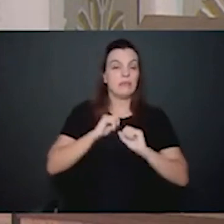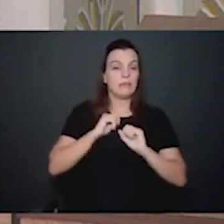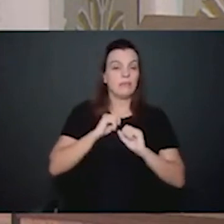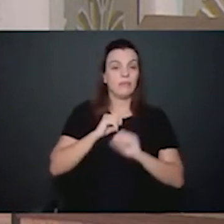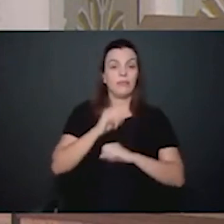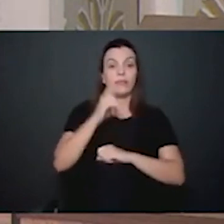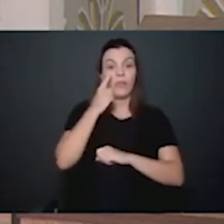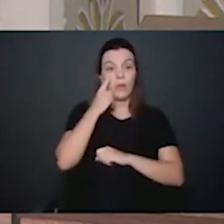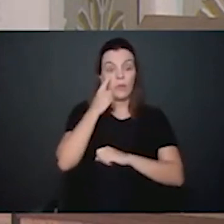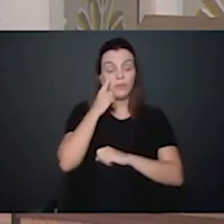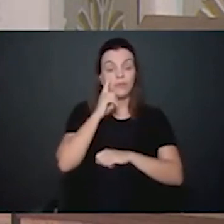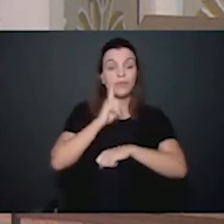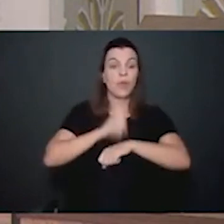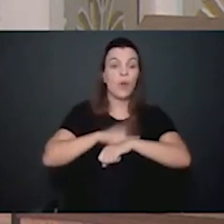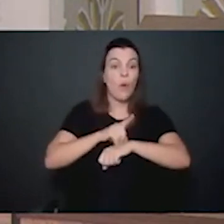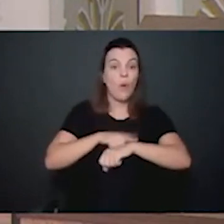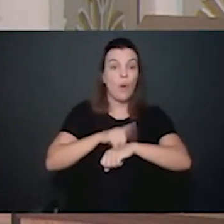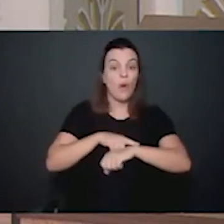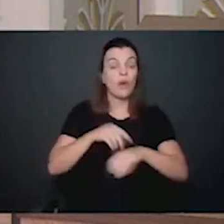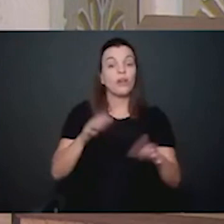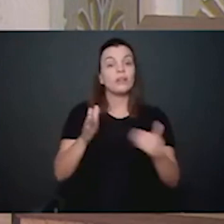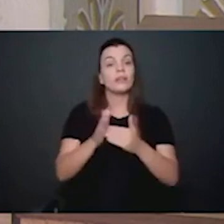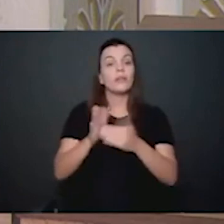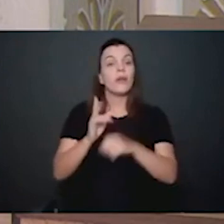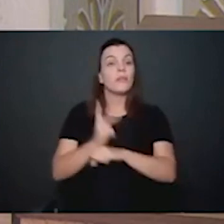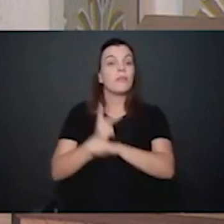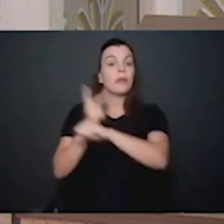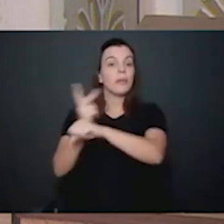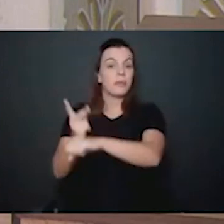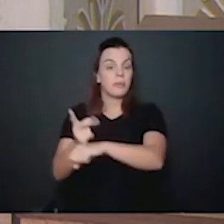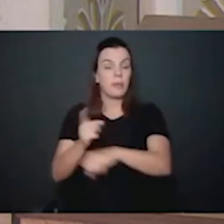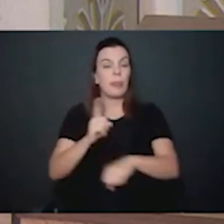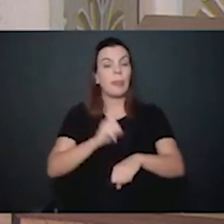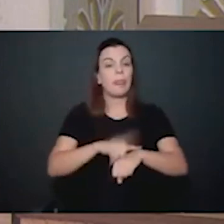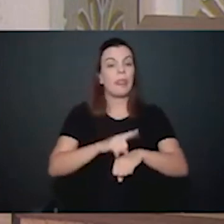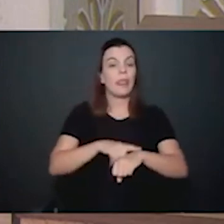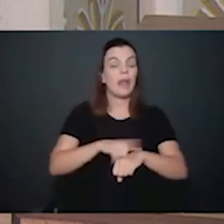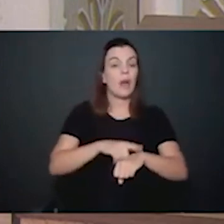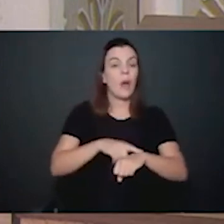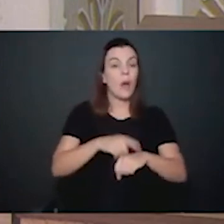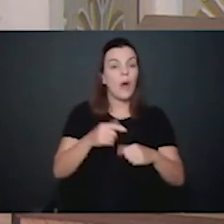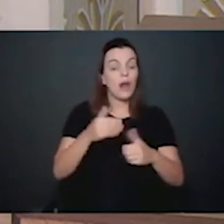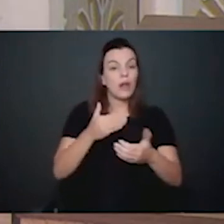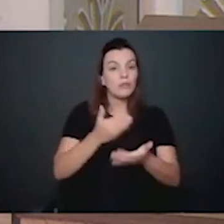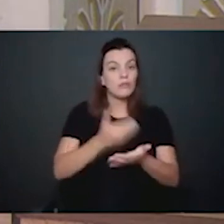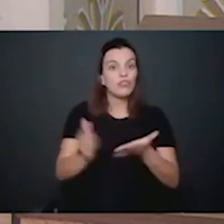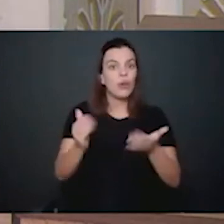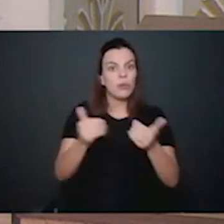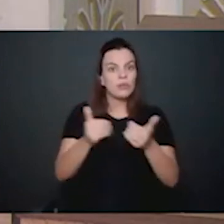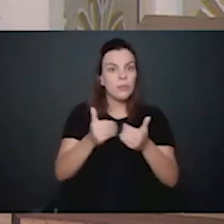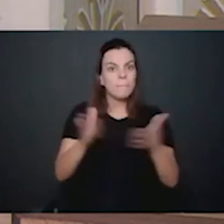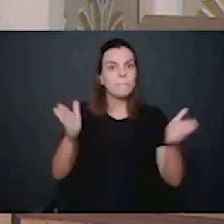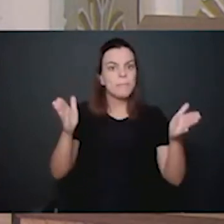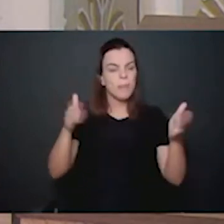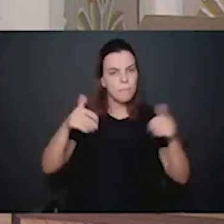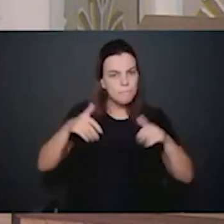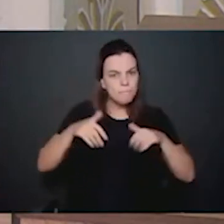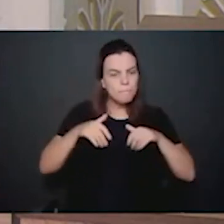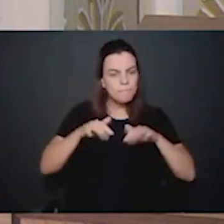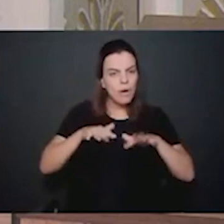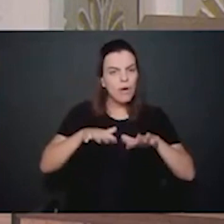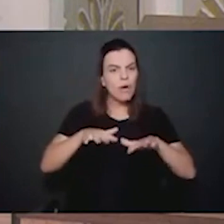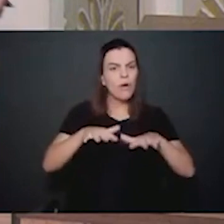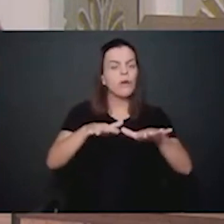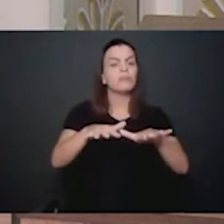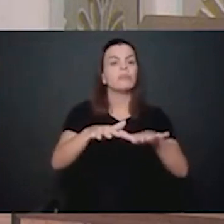largada é a premiação as largadas estão Obrigatoriamente tendo que ser realizadas até a 6:30 da manhã